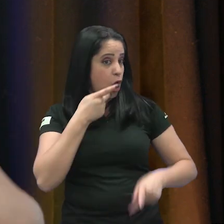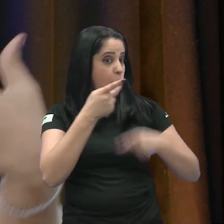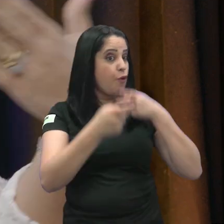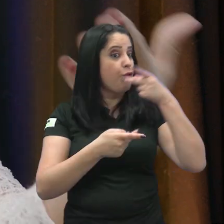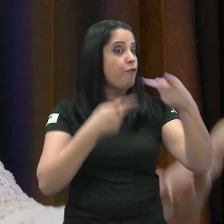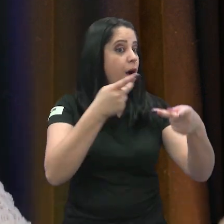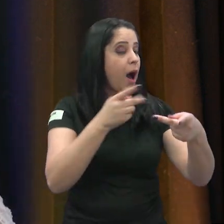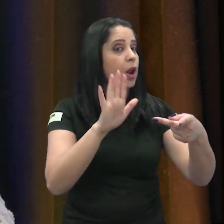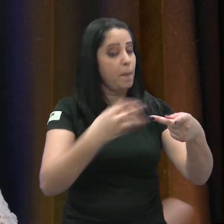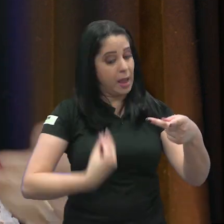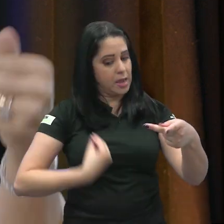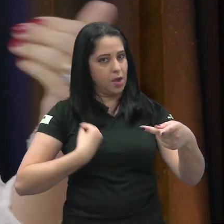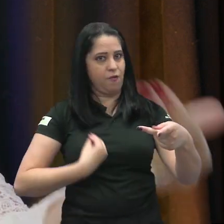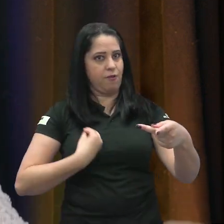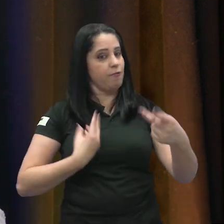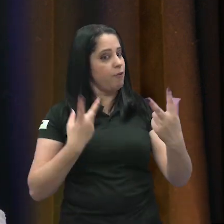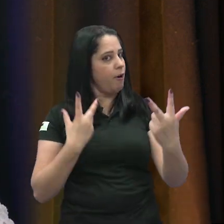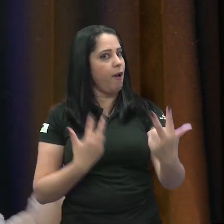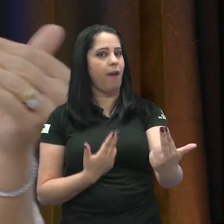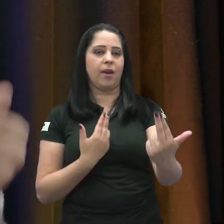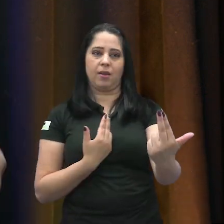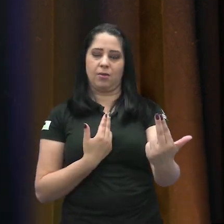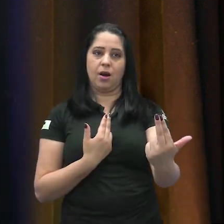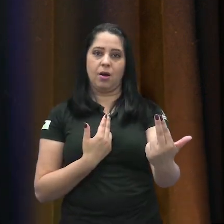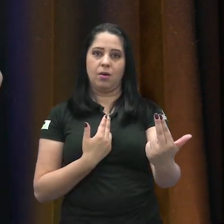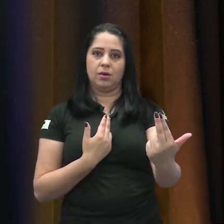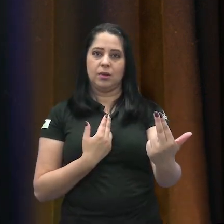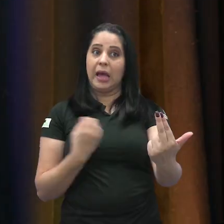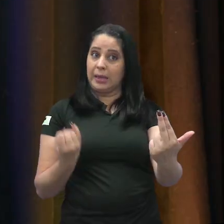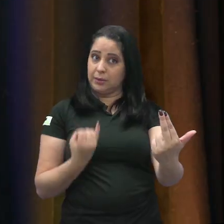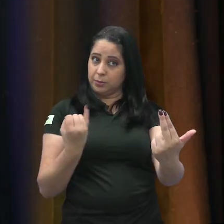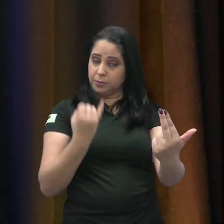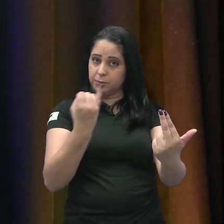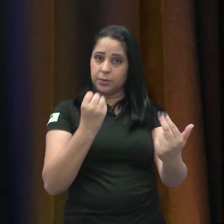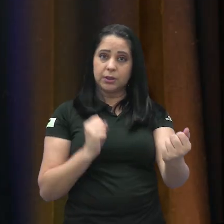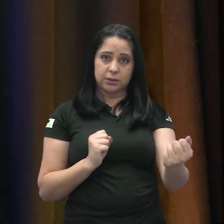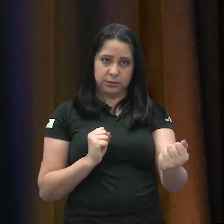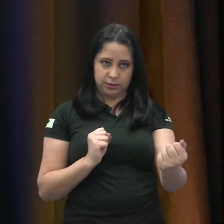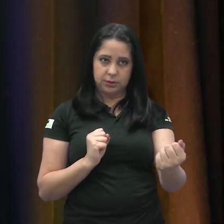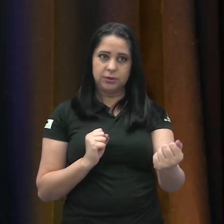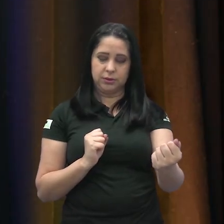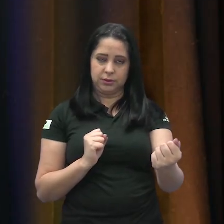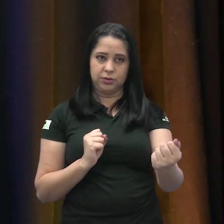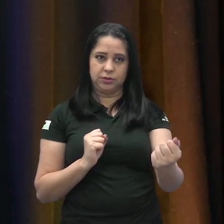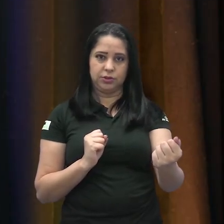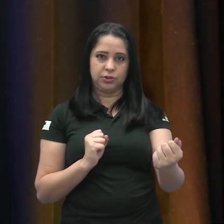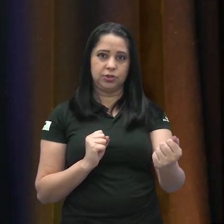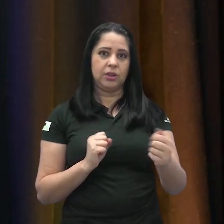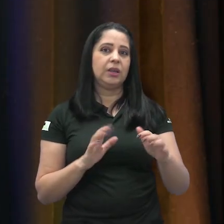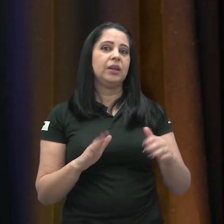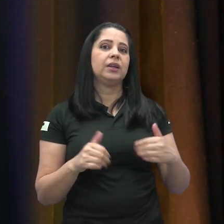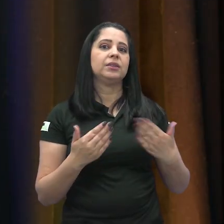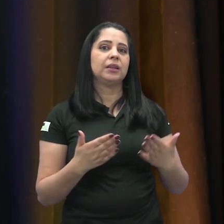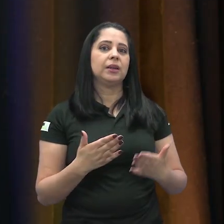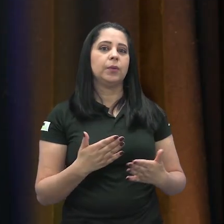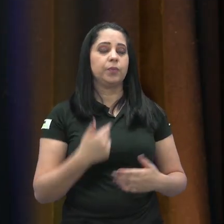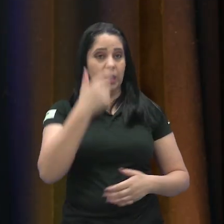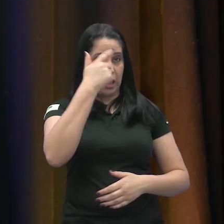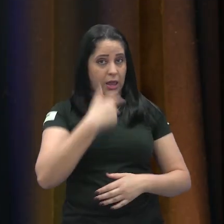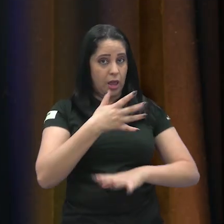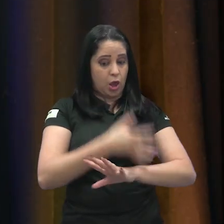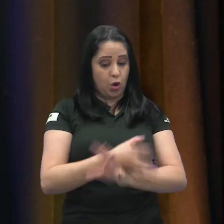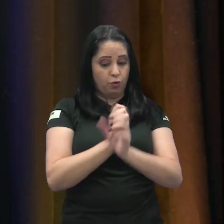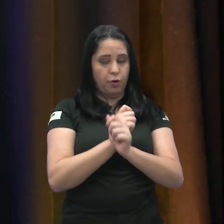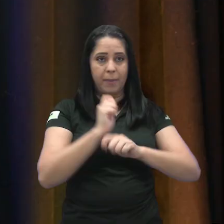Então, antes de falar qualquer coisa, ou ensinar qualquer coisa, é importante para mim que eu tenha vivido aquilo e tenha tido resultados com aquilo. Então, a minha